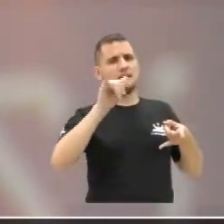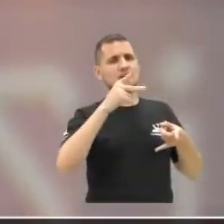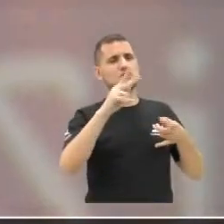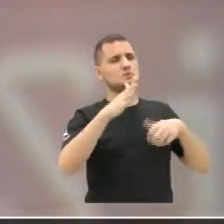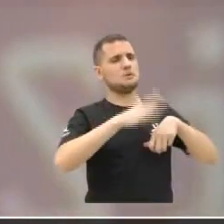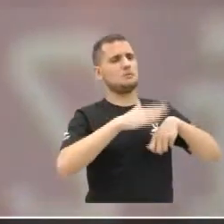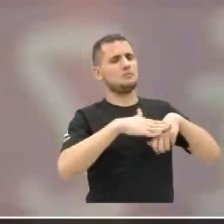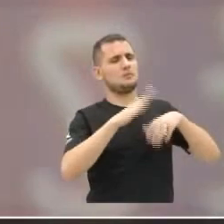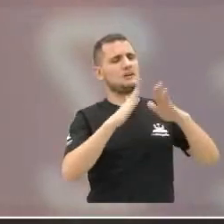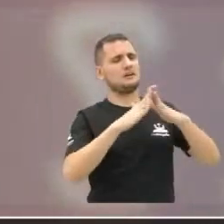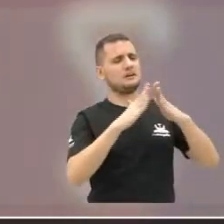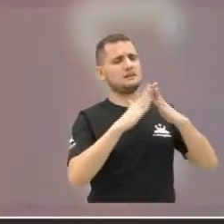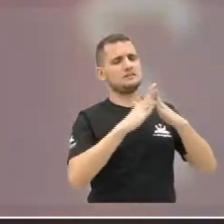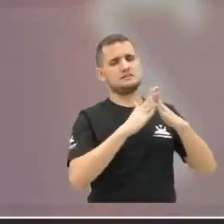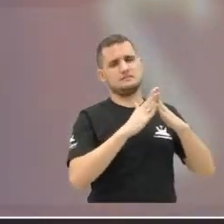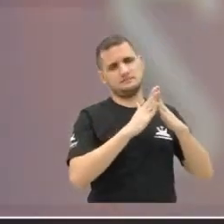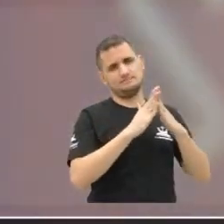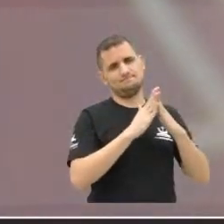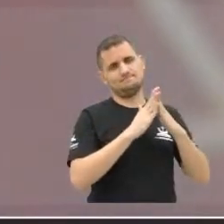casa.